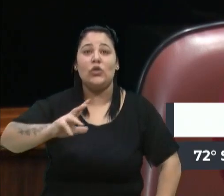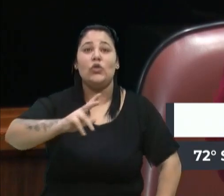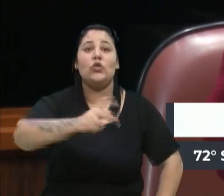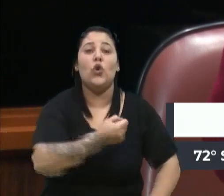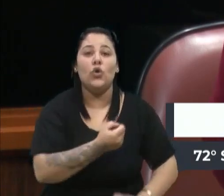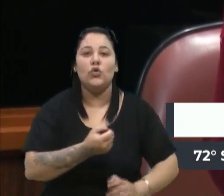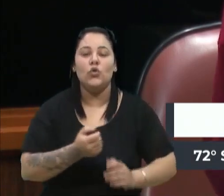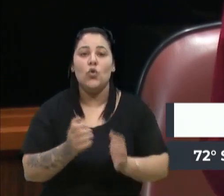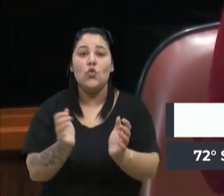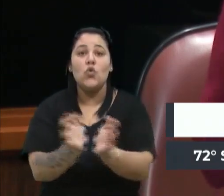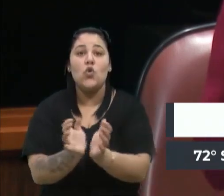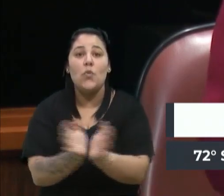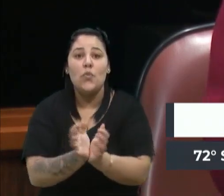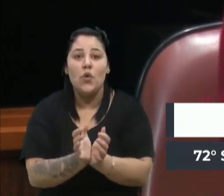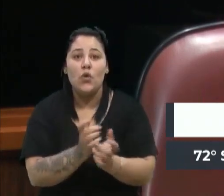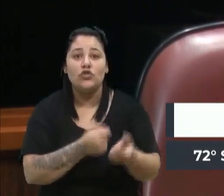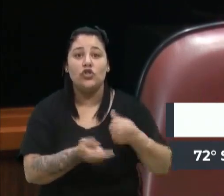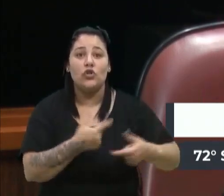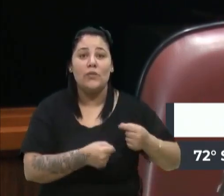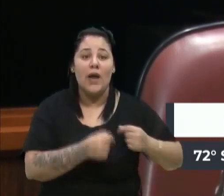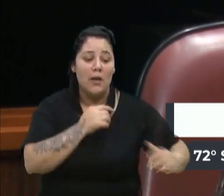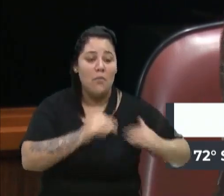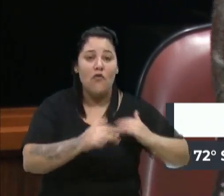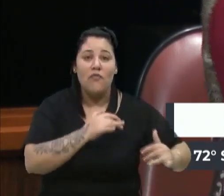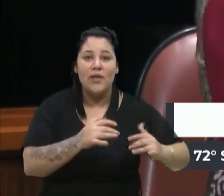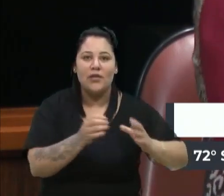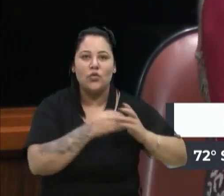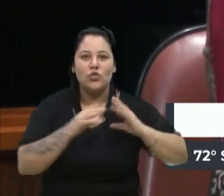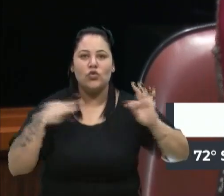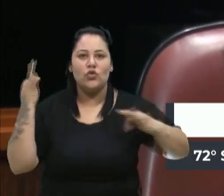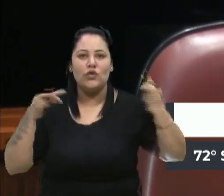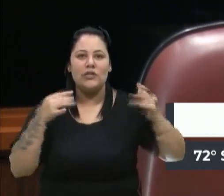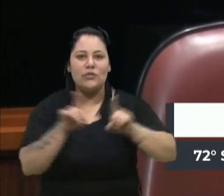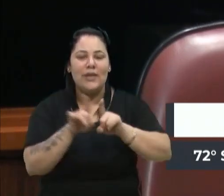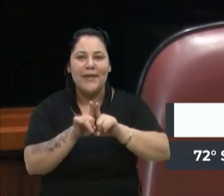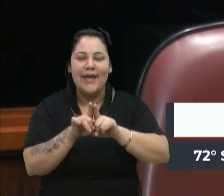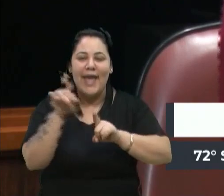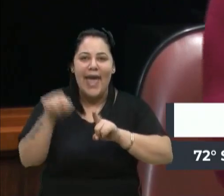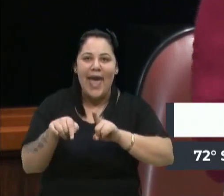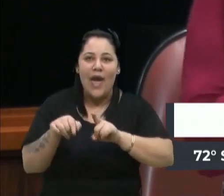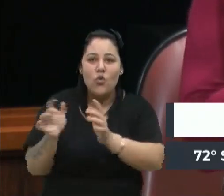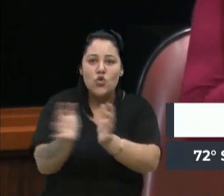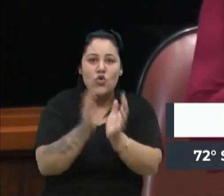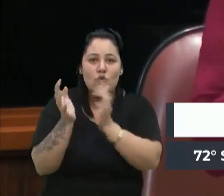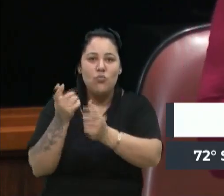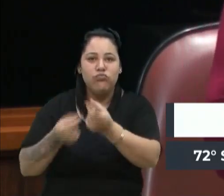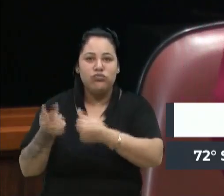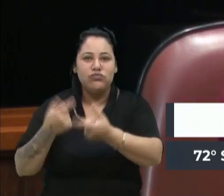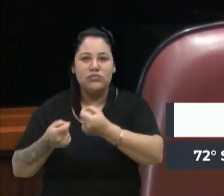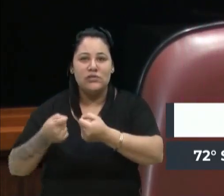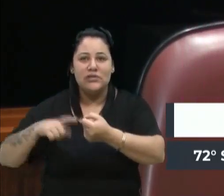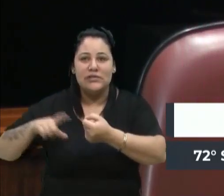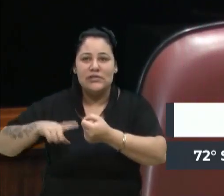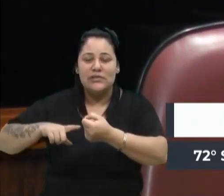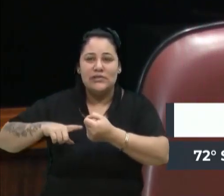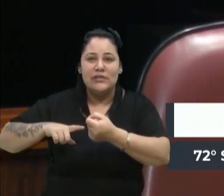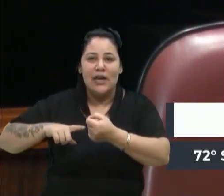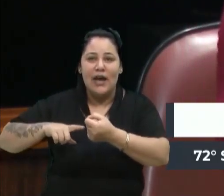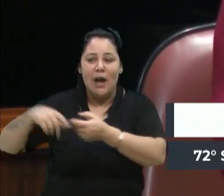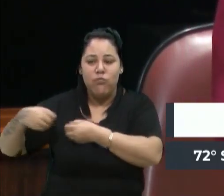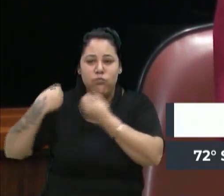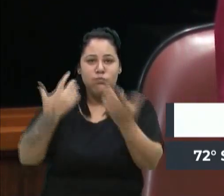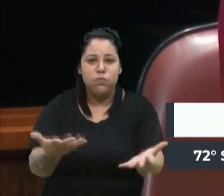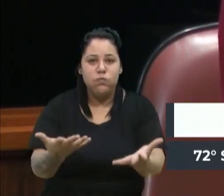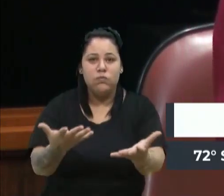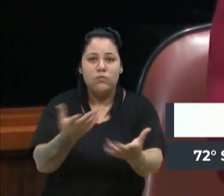cadeia econômica que se movimenta com o turismo. É uma cadeia econômica. Vai trazer benefício para a